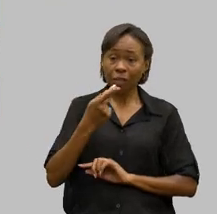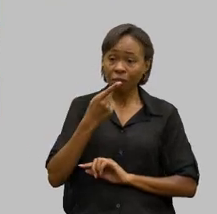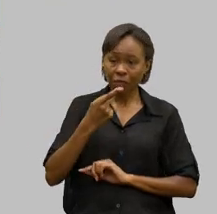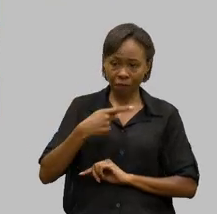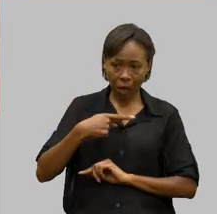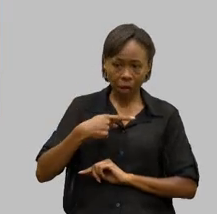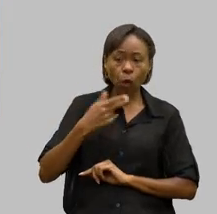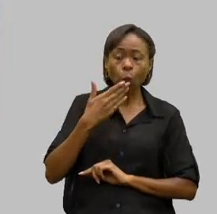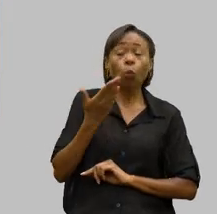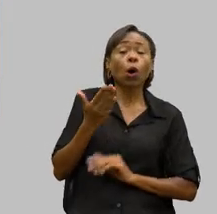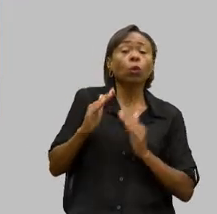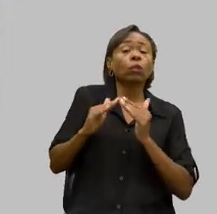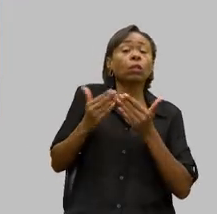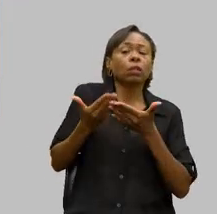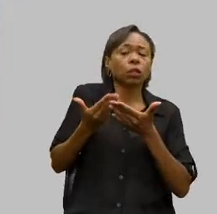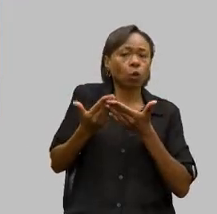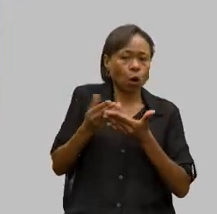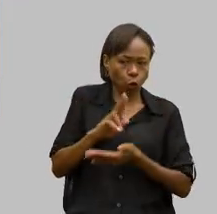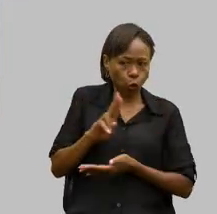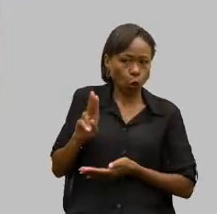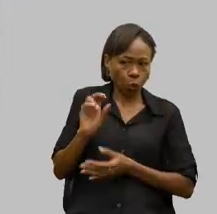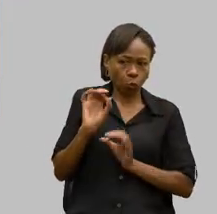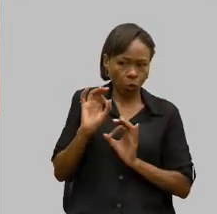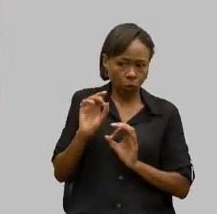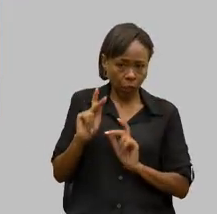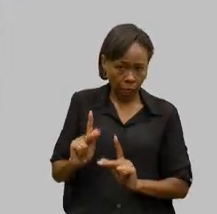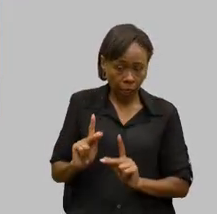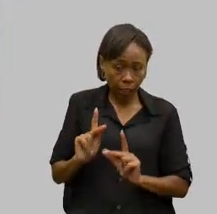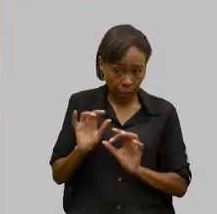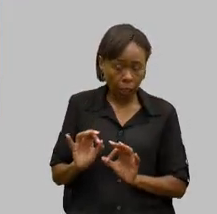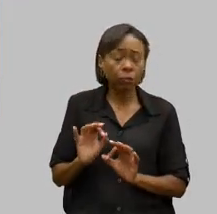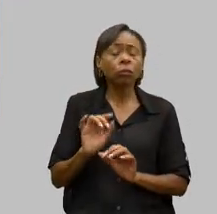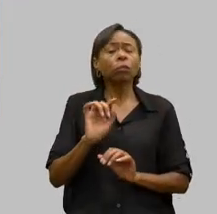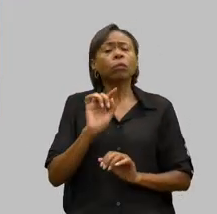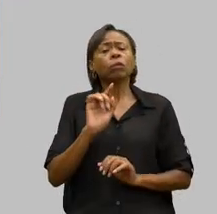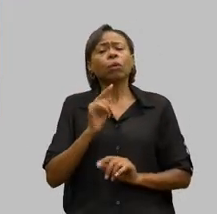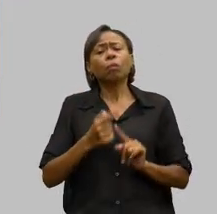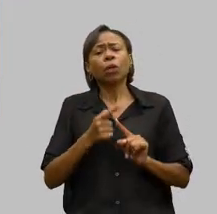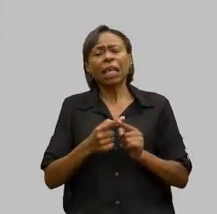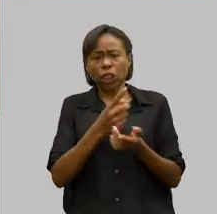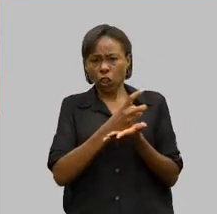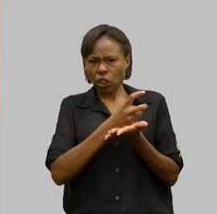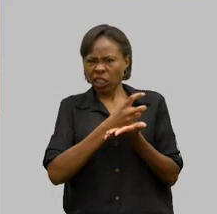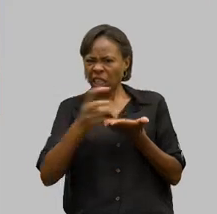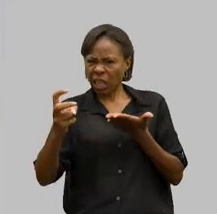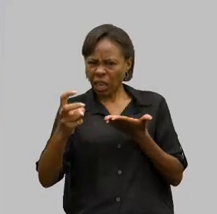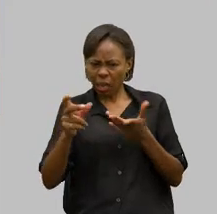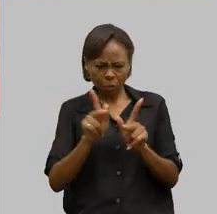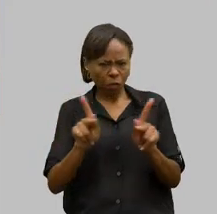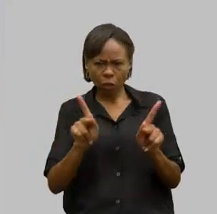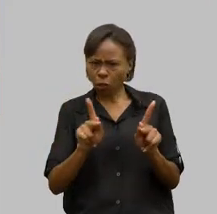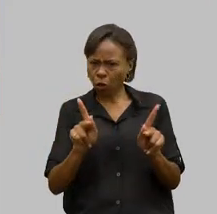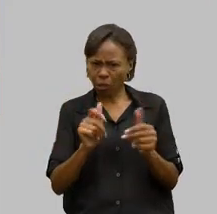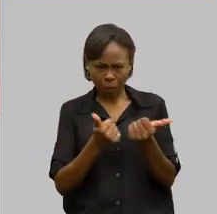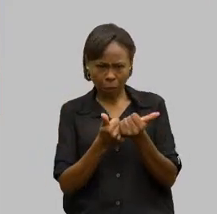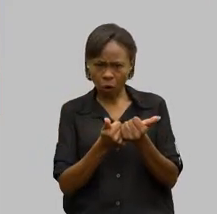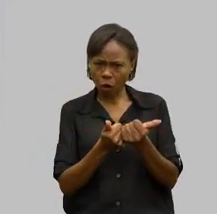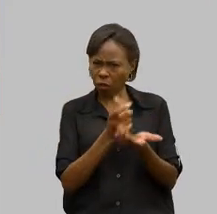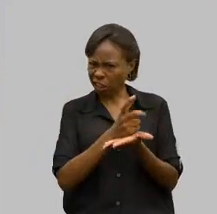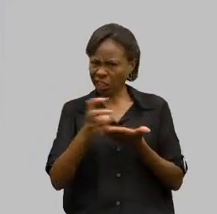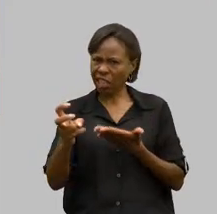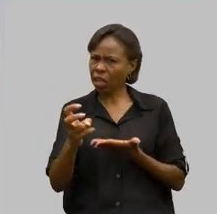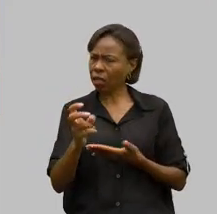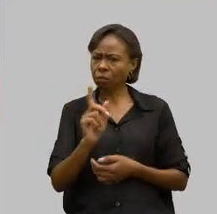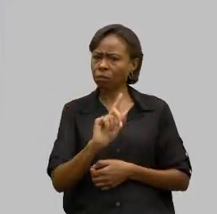olhar com muito carinho. Primeiro, retirar o professor de apoio, nós não temos essa prática. Normalmente, quando já é autorizado,